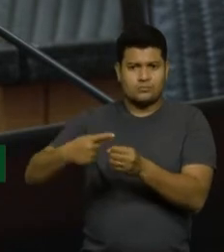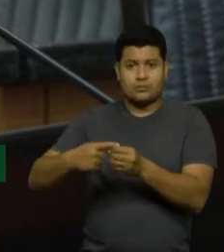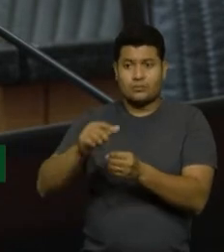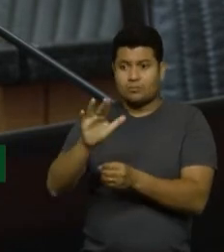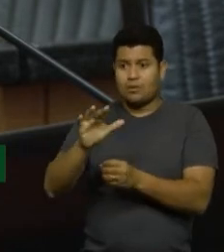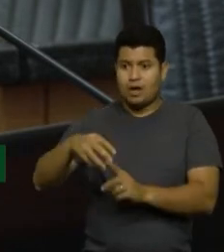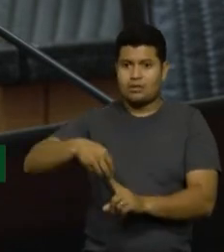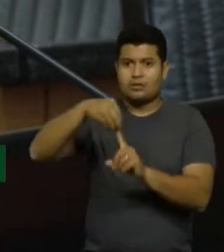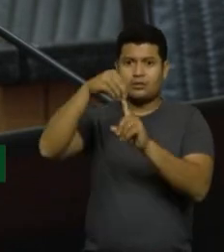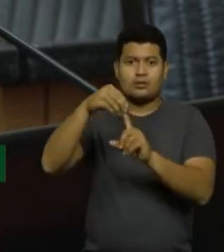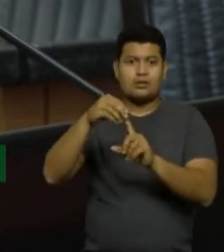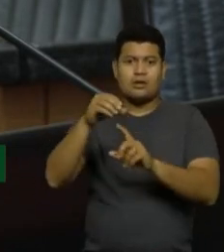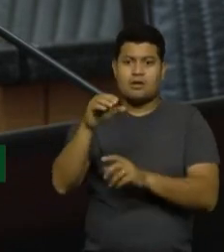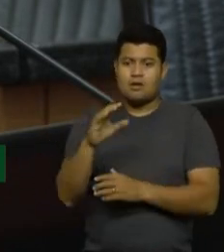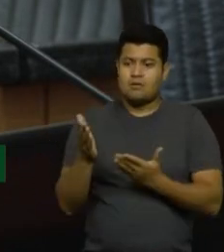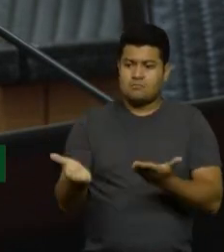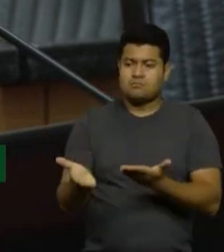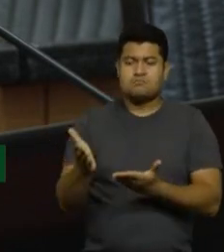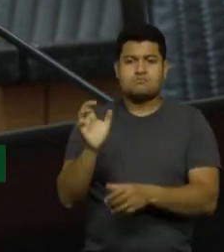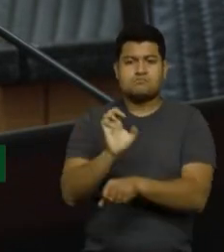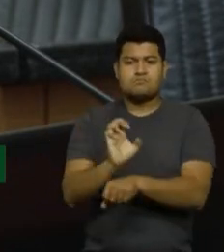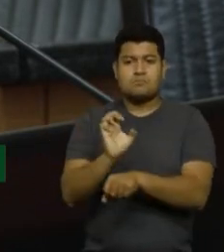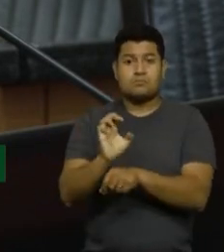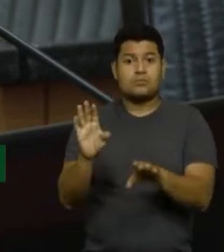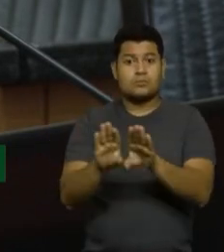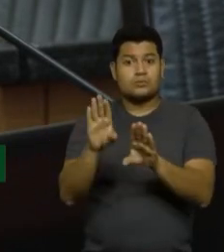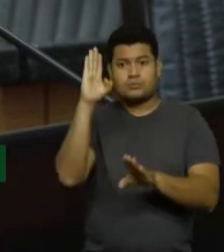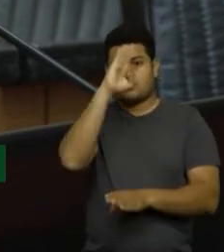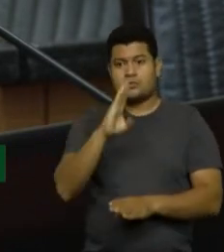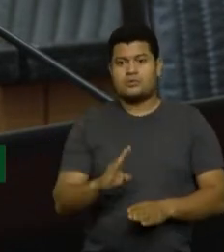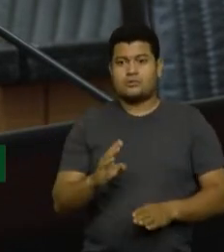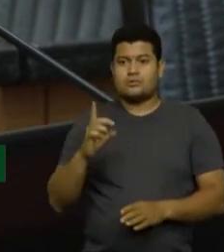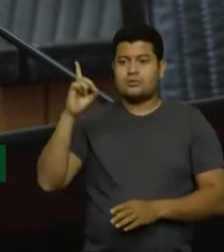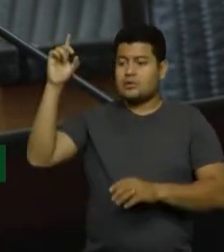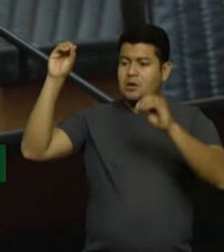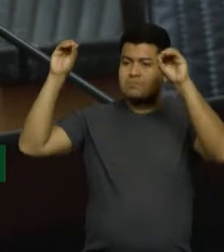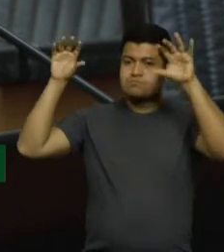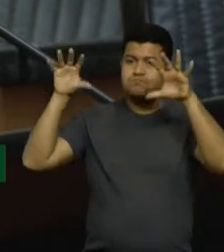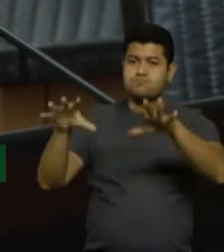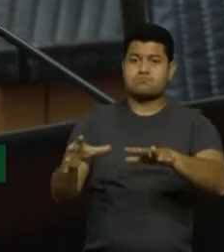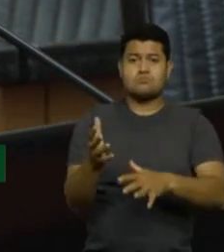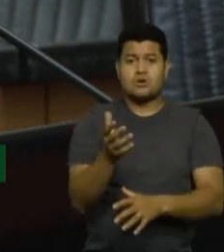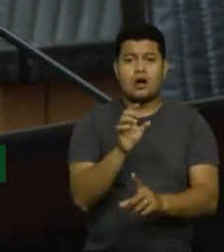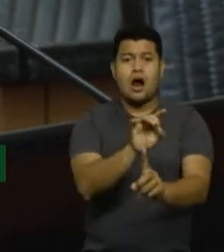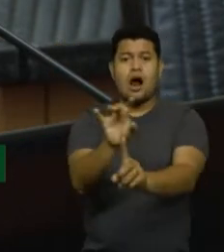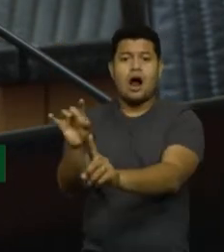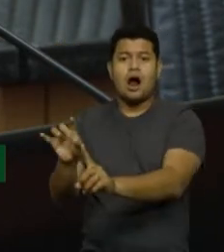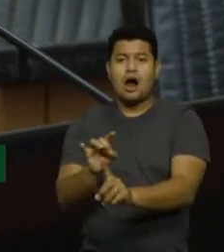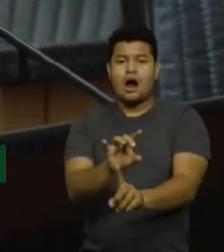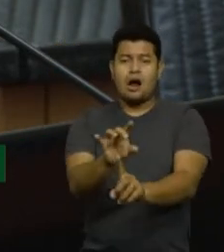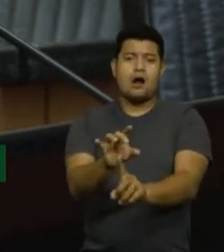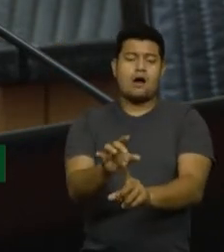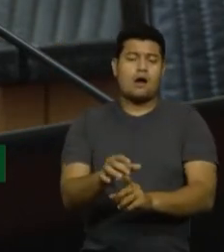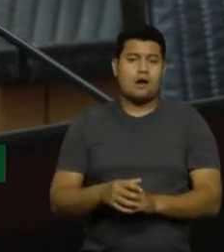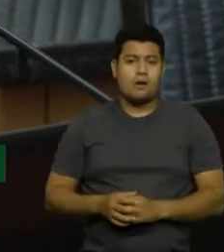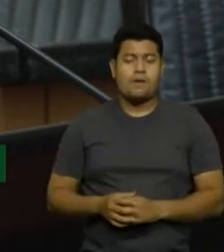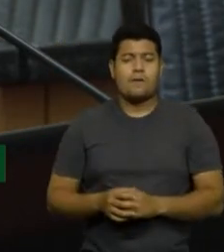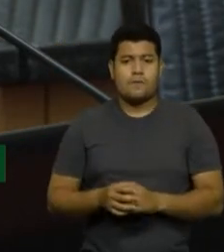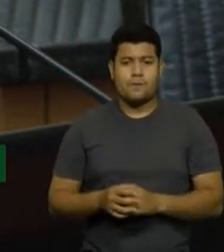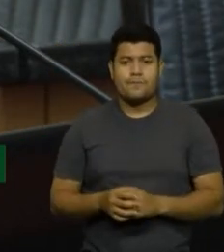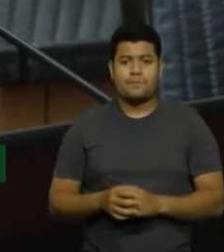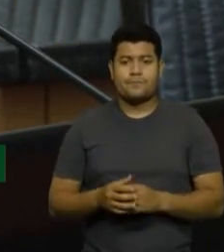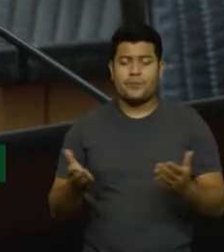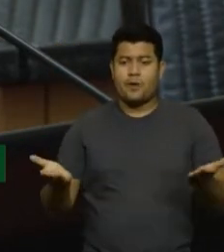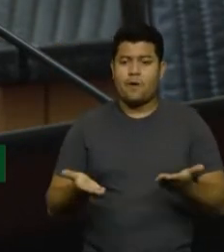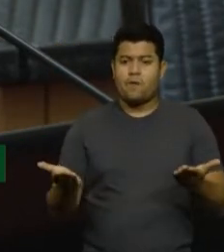nível de Santa Catarina, a nível nacional. Que Deus abençoe todos vocês, que façam mais uma vez realizar uma festa com